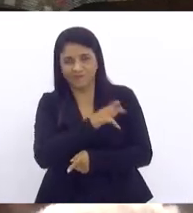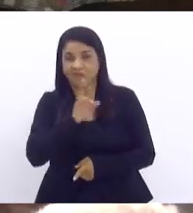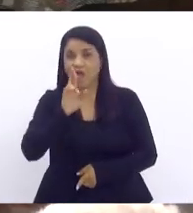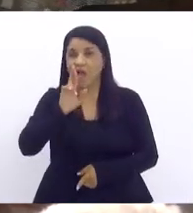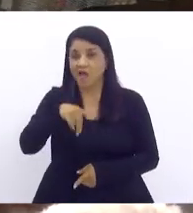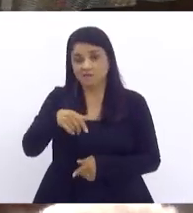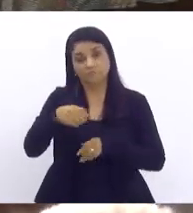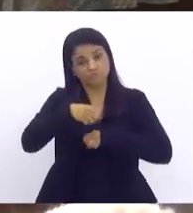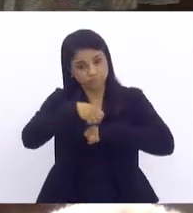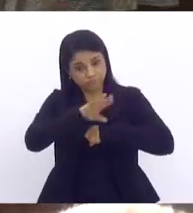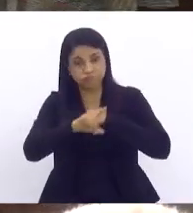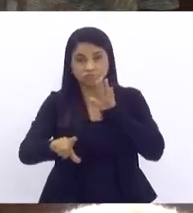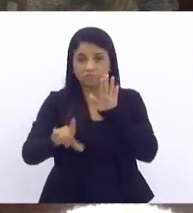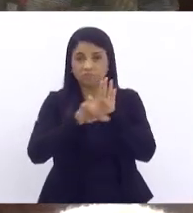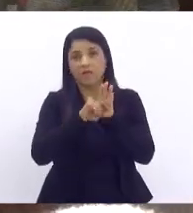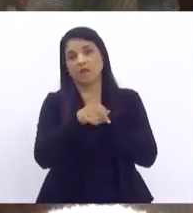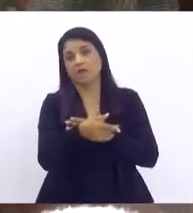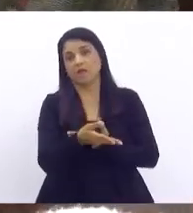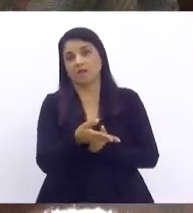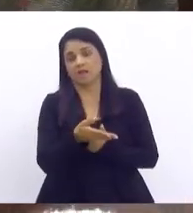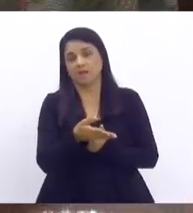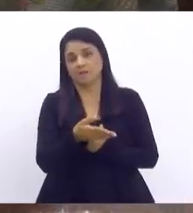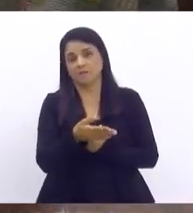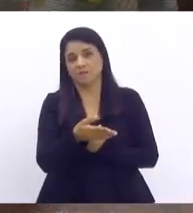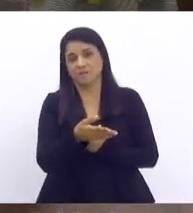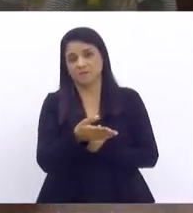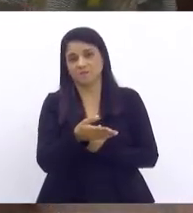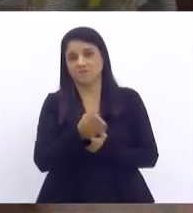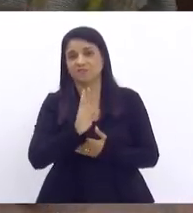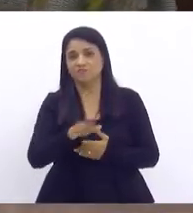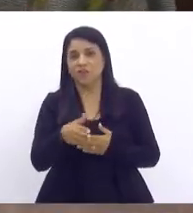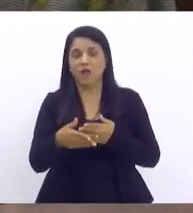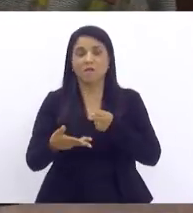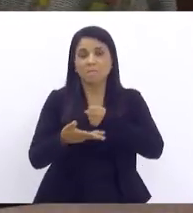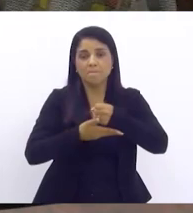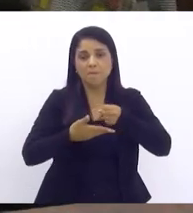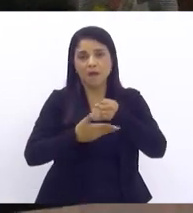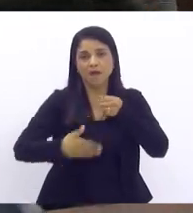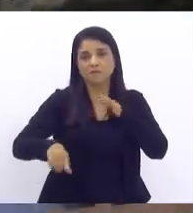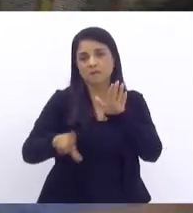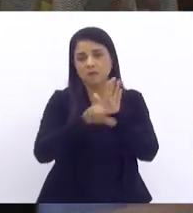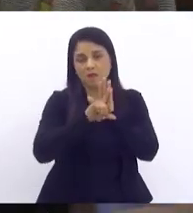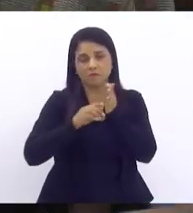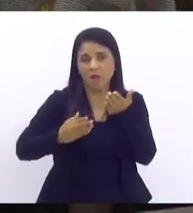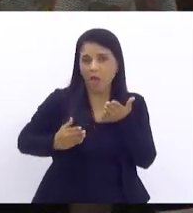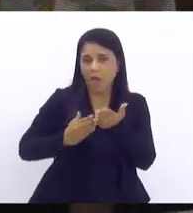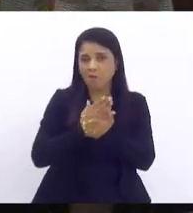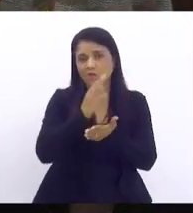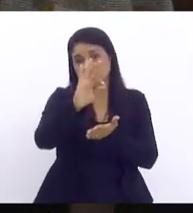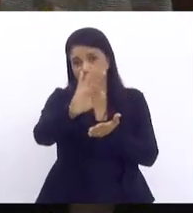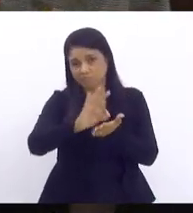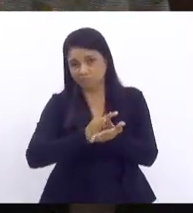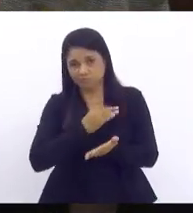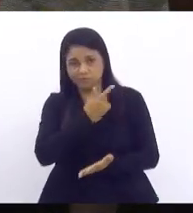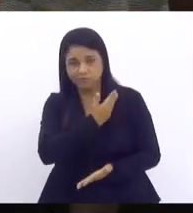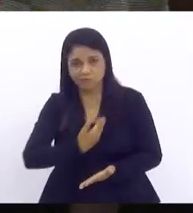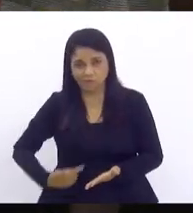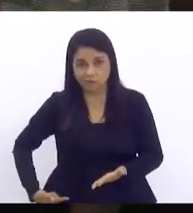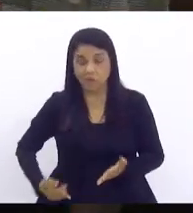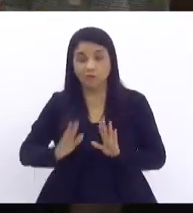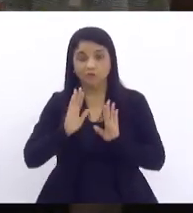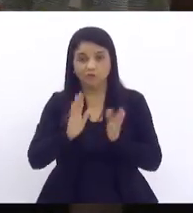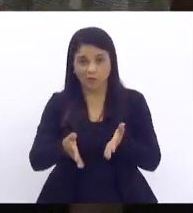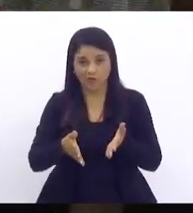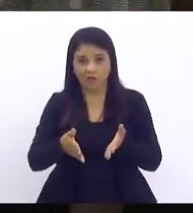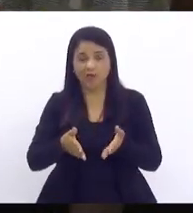vossa indicação. Indicação essa que já está respaldada com a lei que a gente aprovou e foi sancionada, que